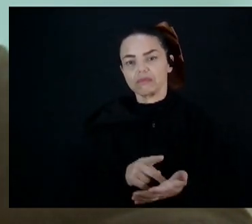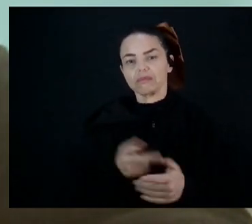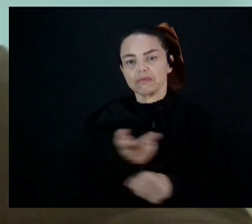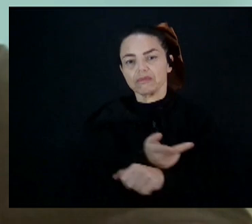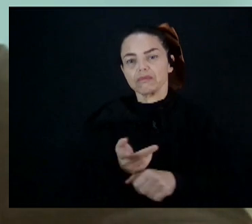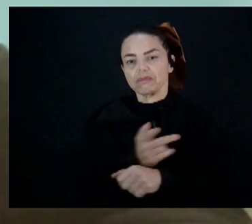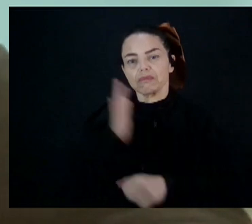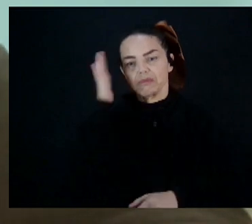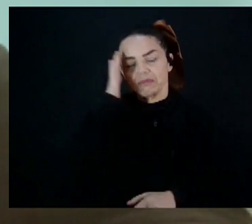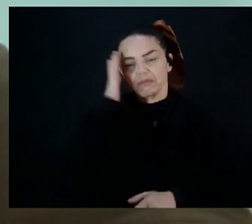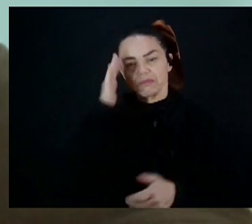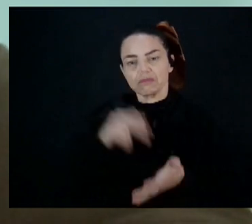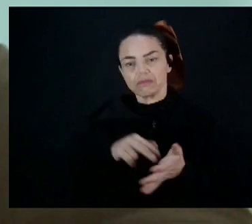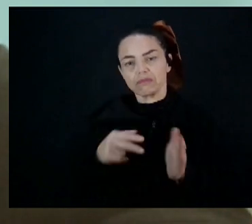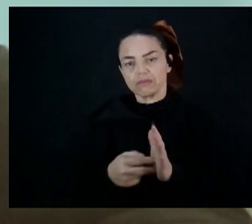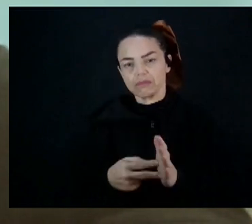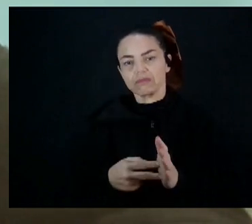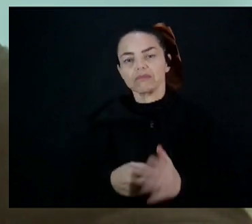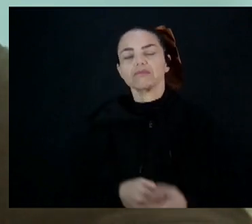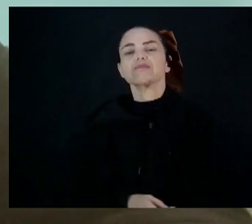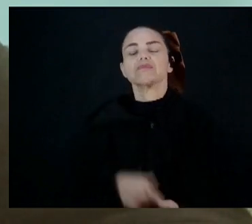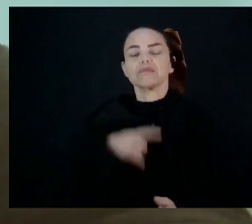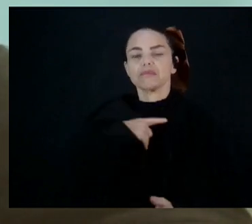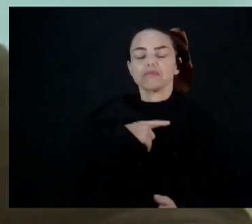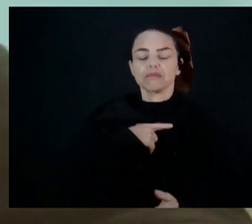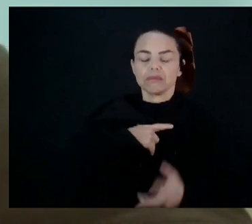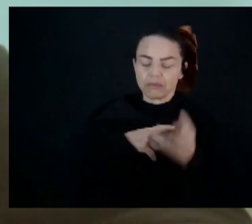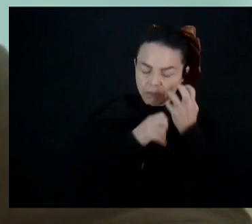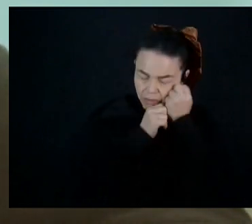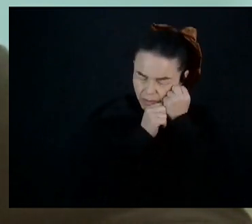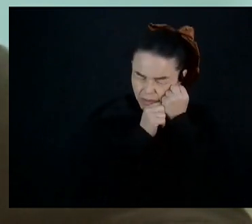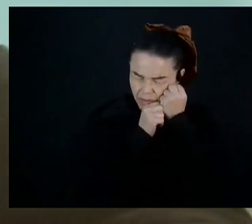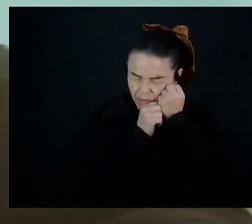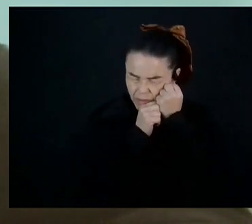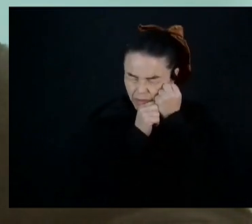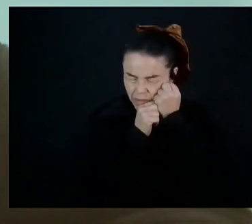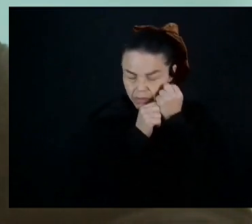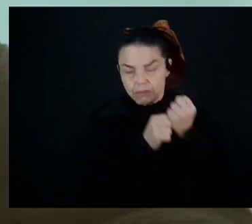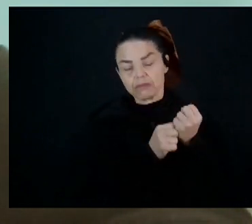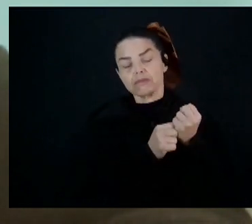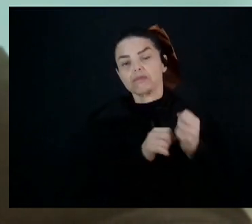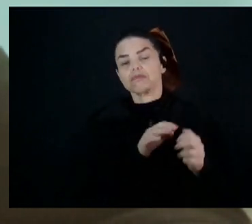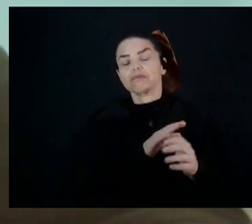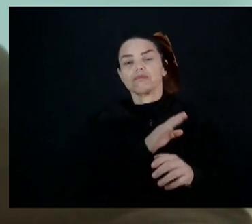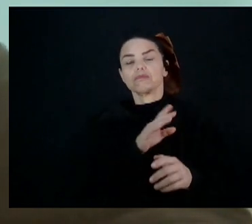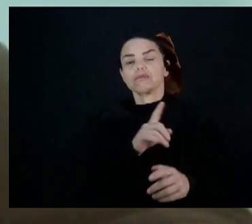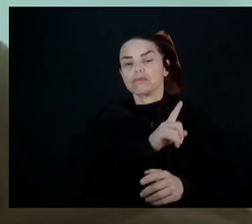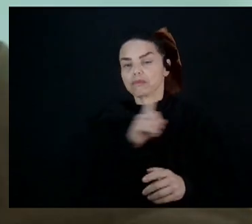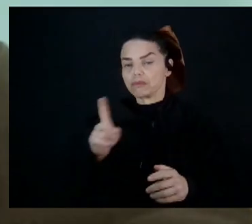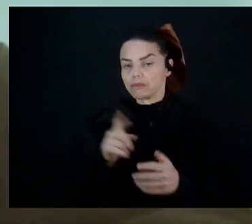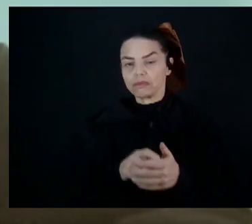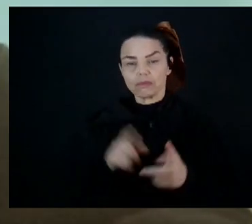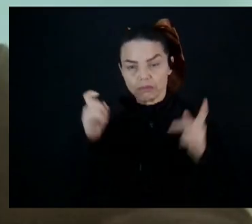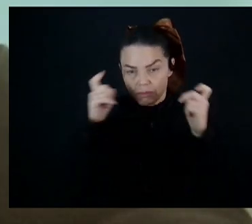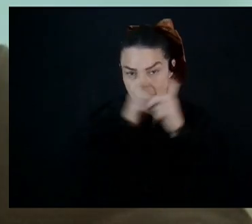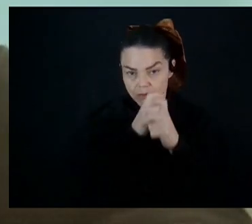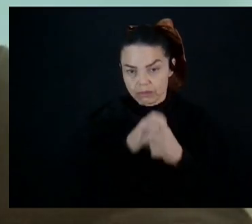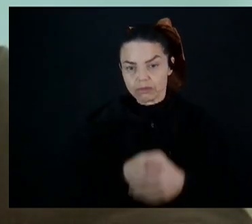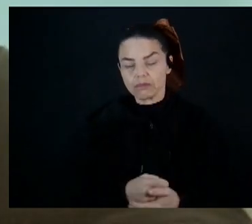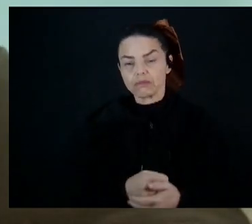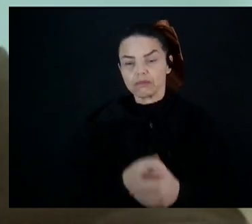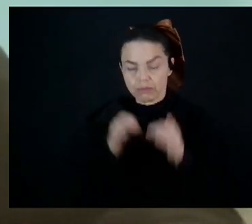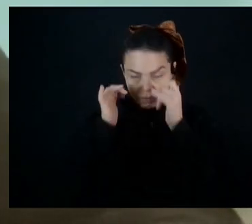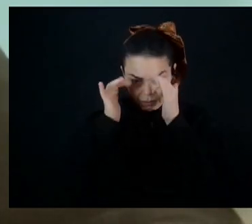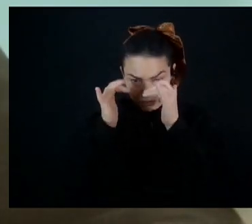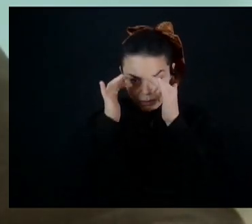que significa. Então, ter muito sono durante o dia, você ter dificuldade para raciocinar em